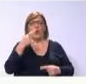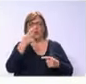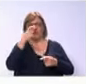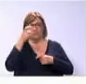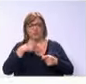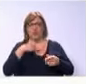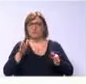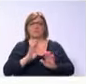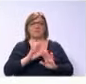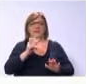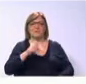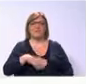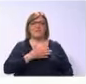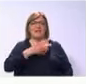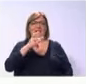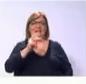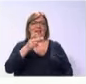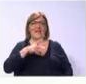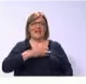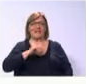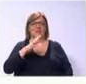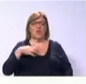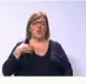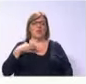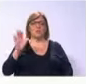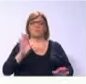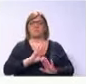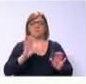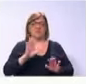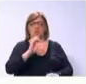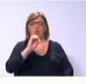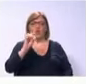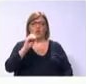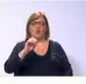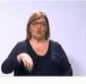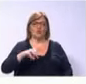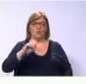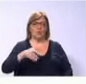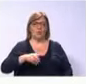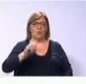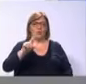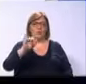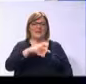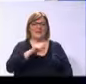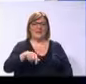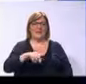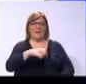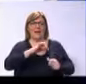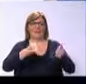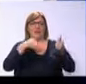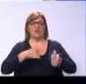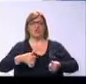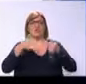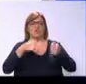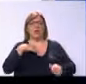nós não precisamos nos mandatos com muito orgulho não precisam de nenhum curso cosmopolita da capital para vir aqui para a cidade nós estamos aí